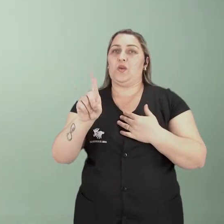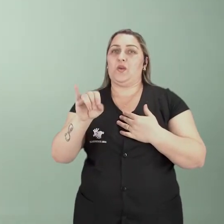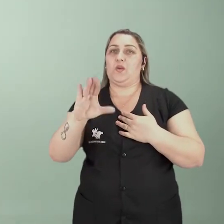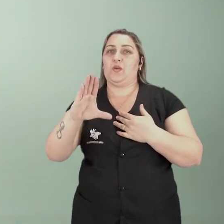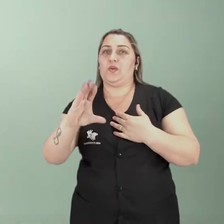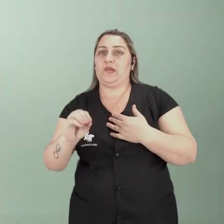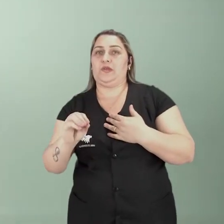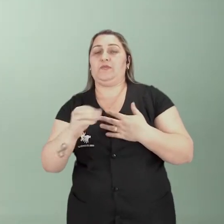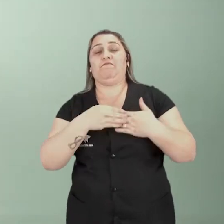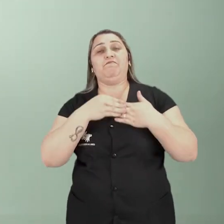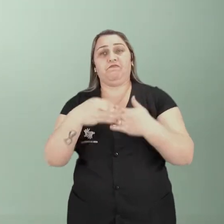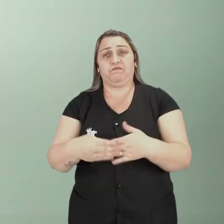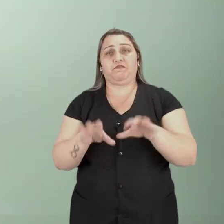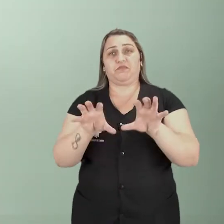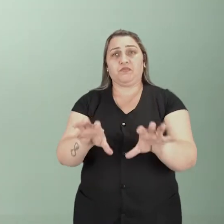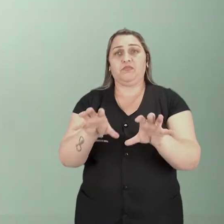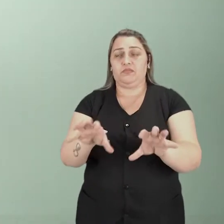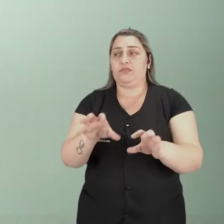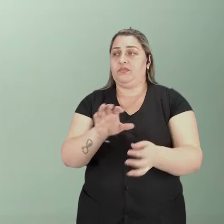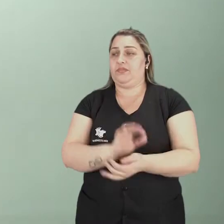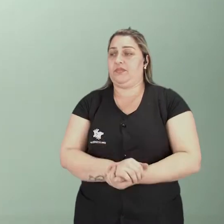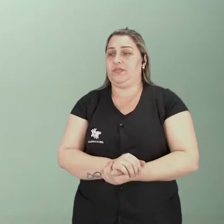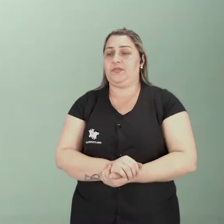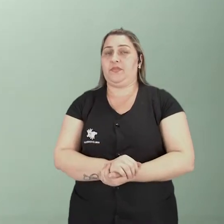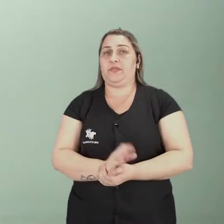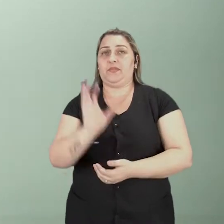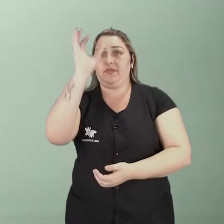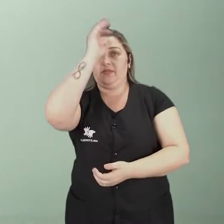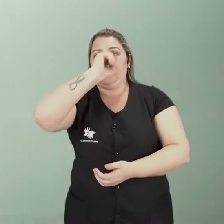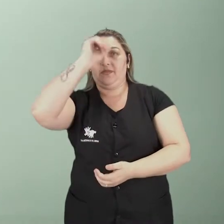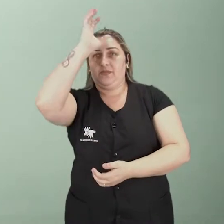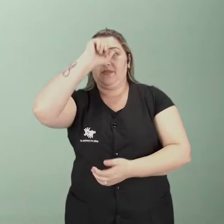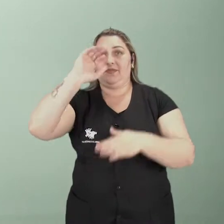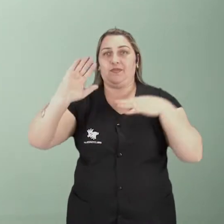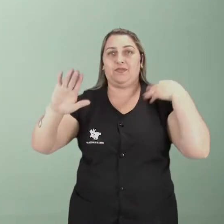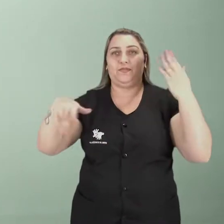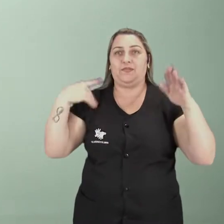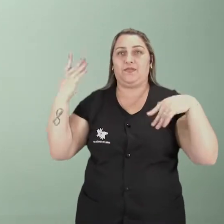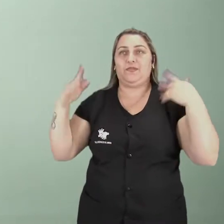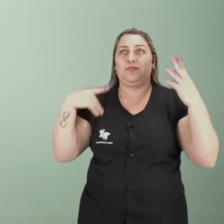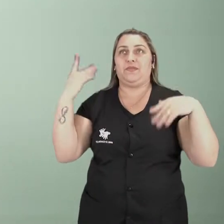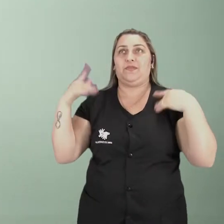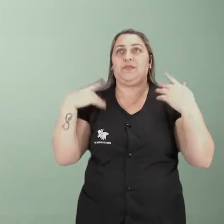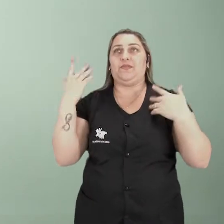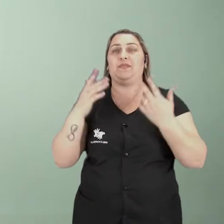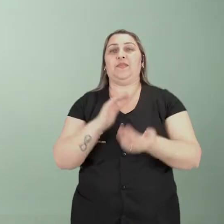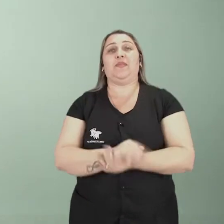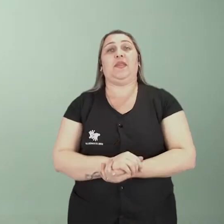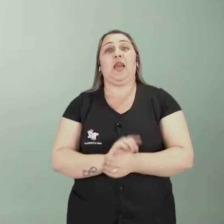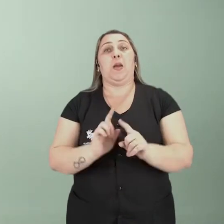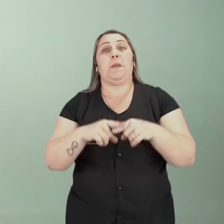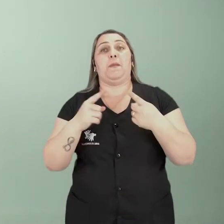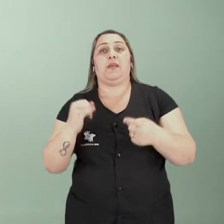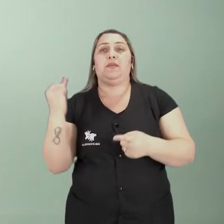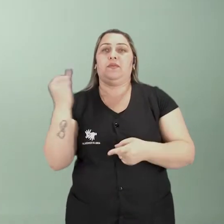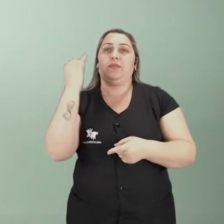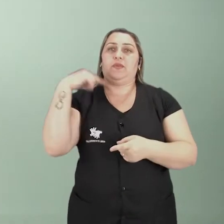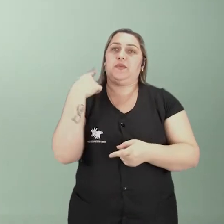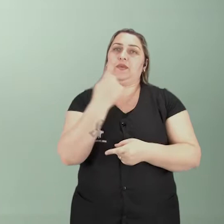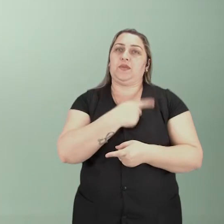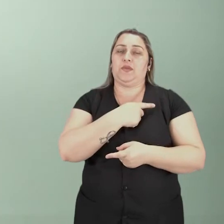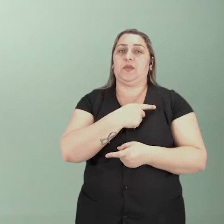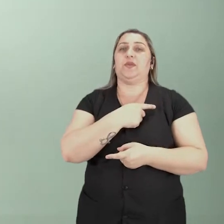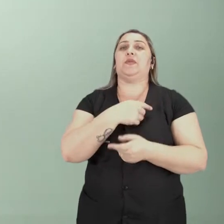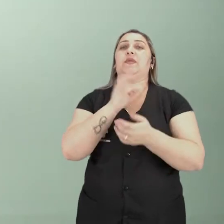lúdico, nesse sentido, é para aprender se divertindo, para descontrair. Mas é importante a gente